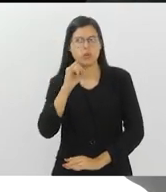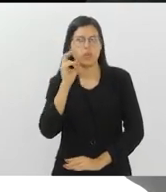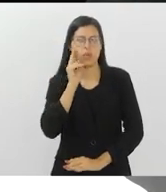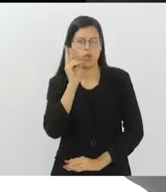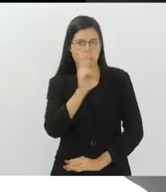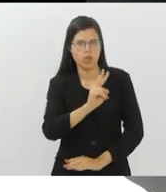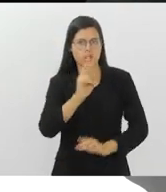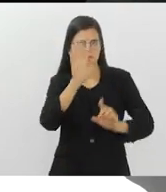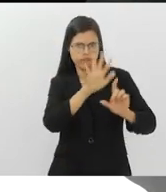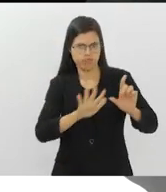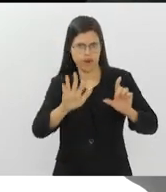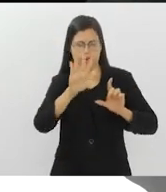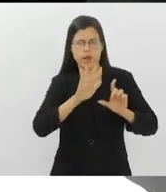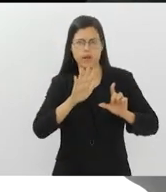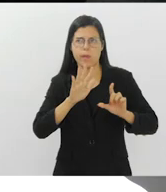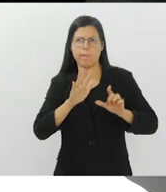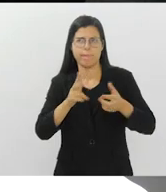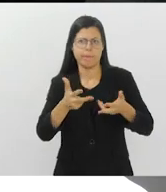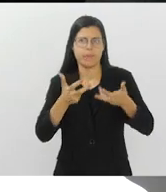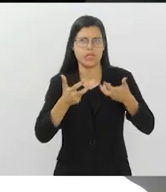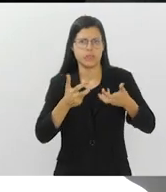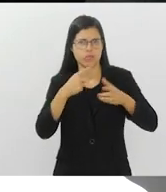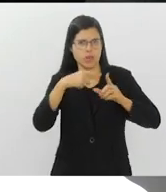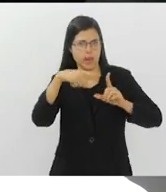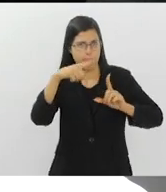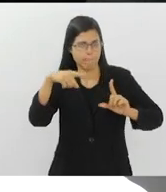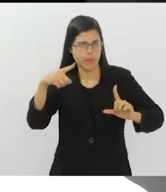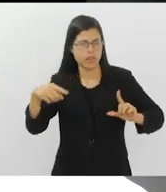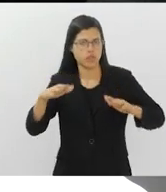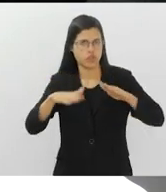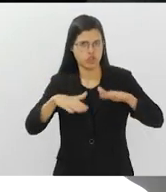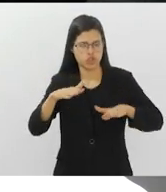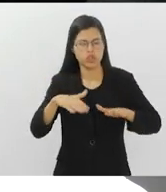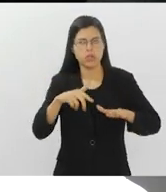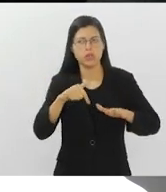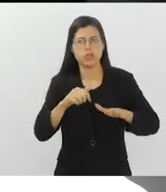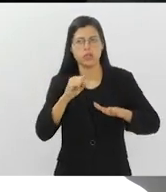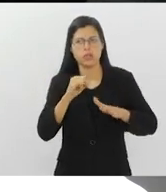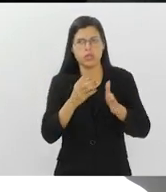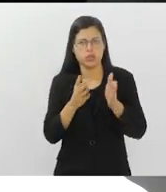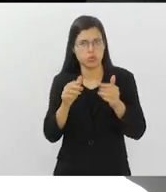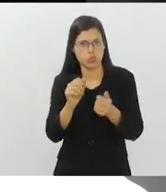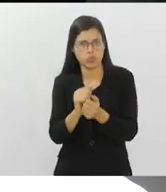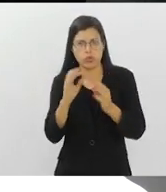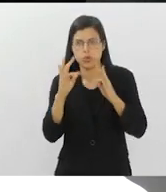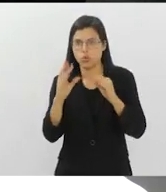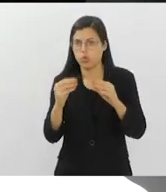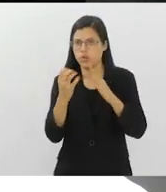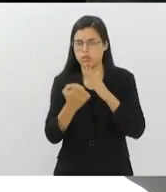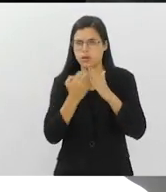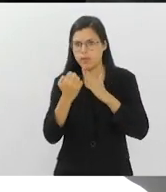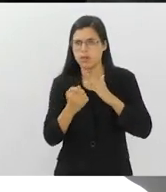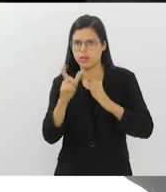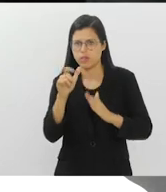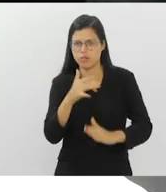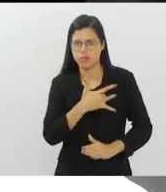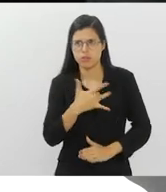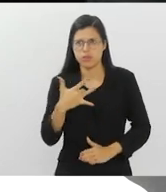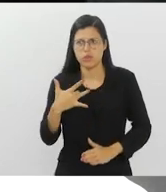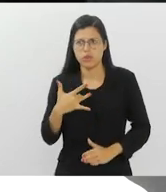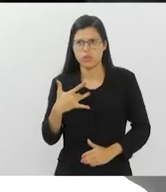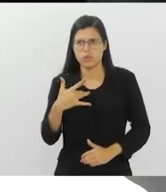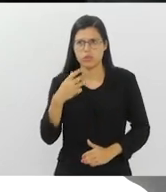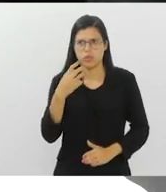você vai verificar que a média do reajuste, ou seja, juntando todas as operadoras de plano de saúde, se deu em torno